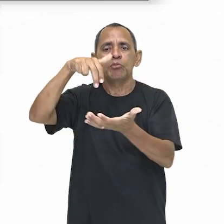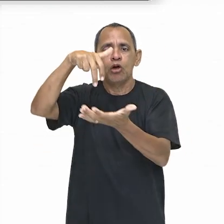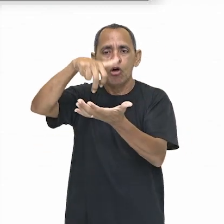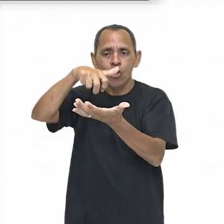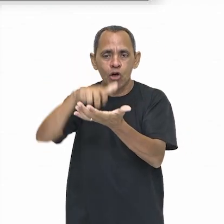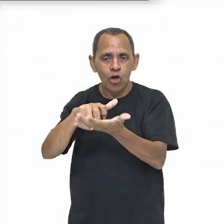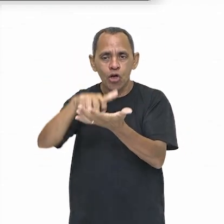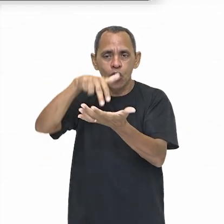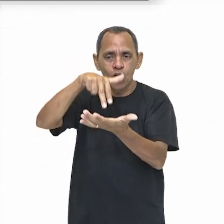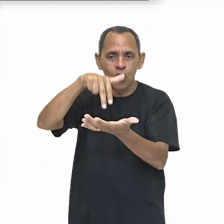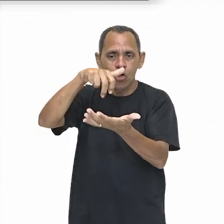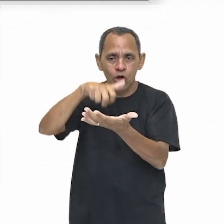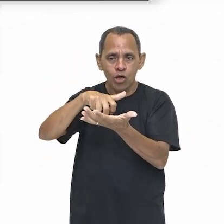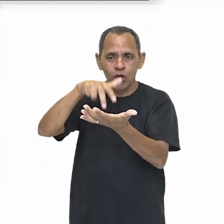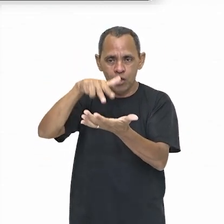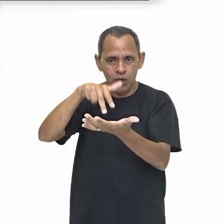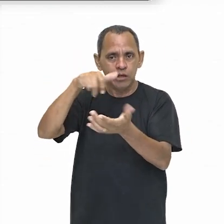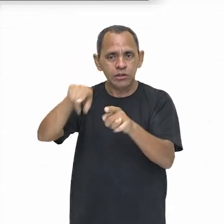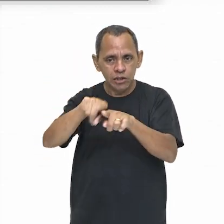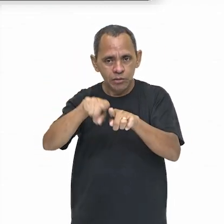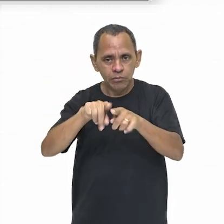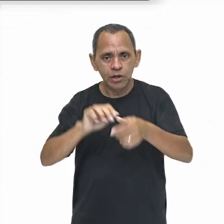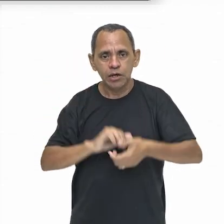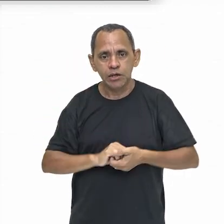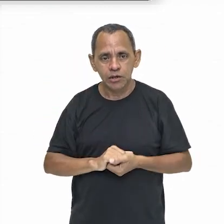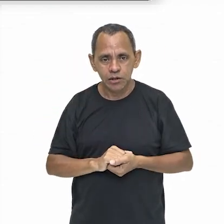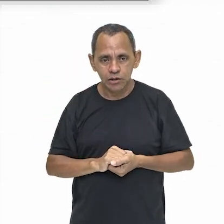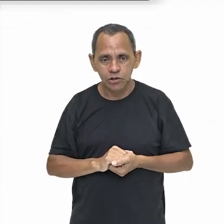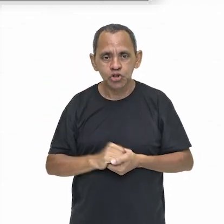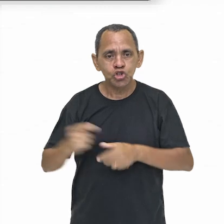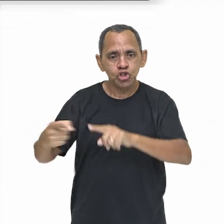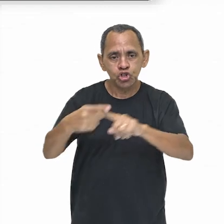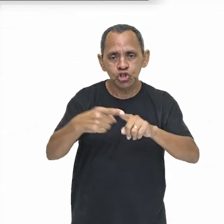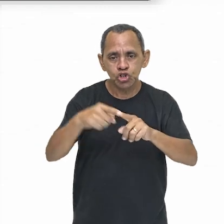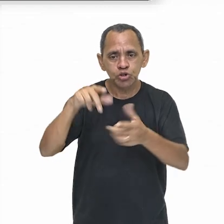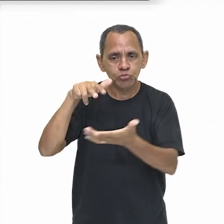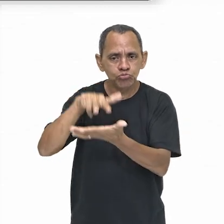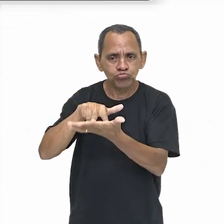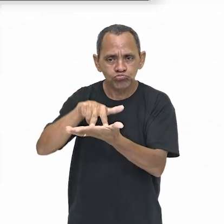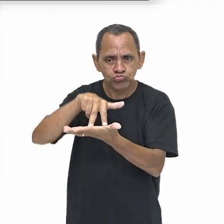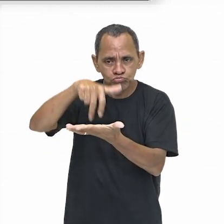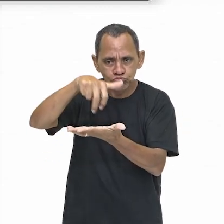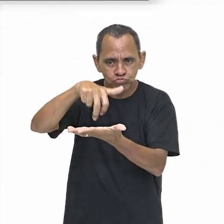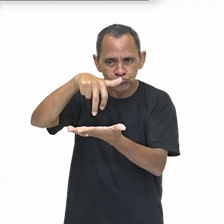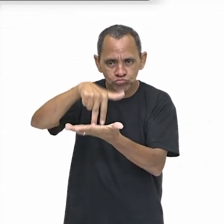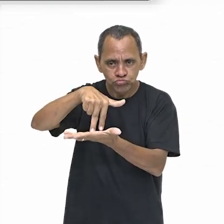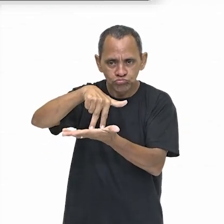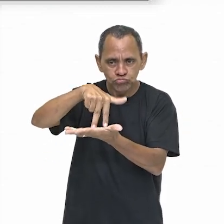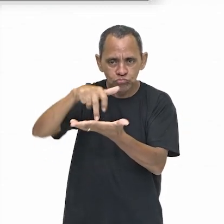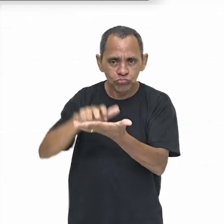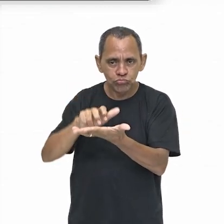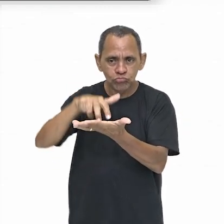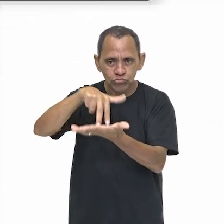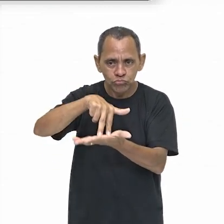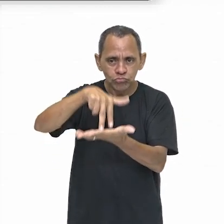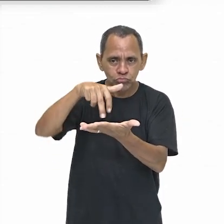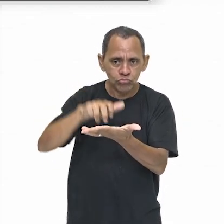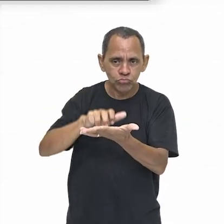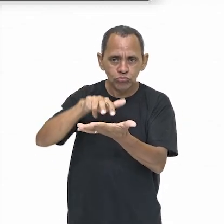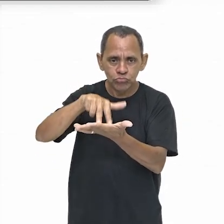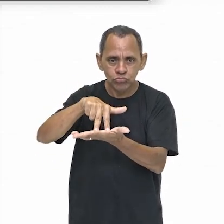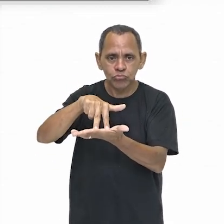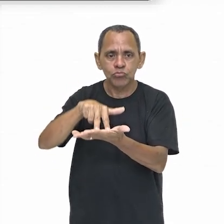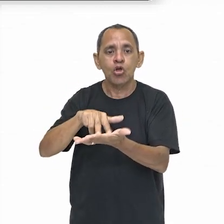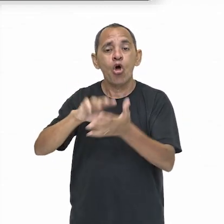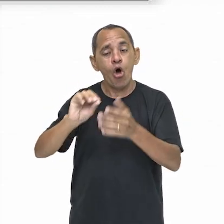pistol squats, que também são alguns tipos de agachamentos, muscle up, né, outro tipo